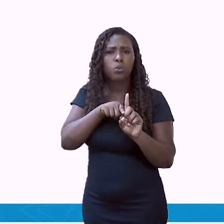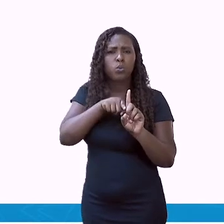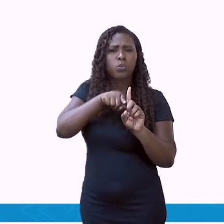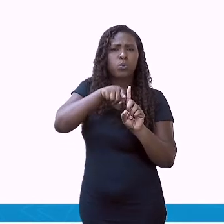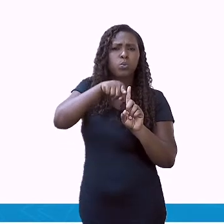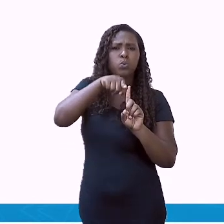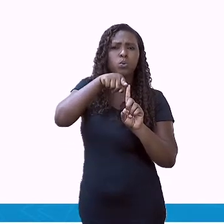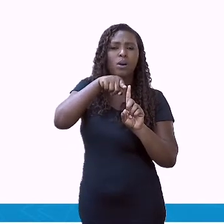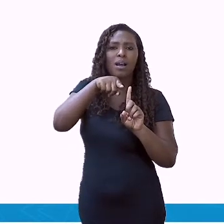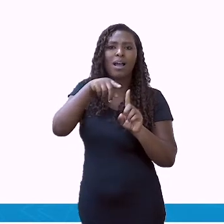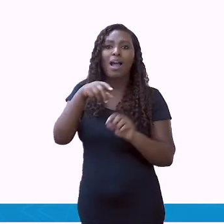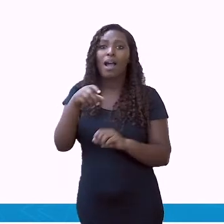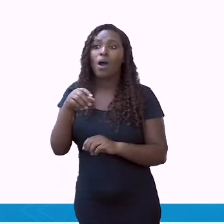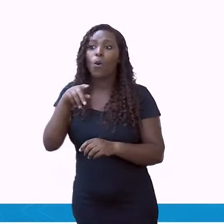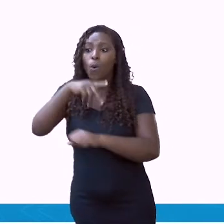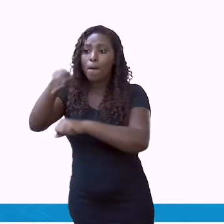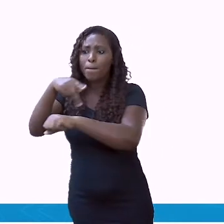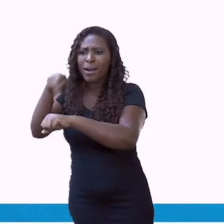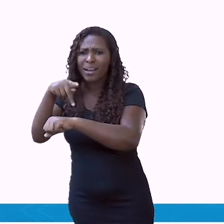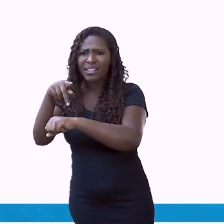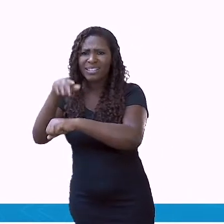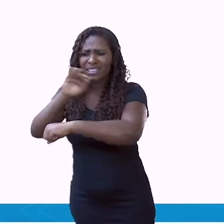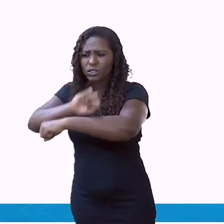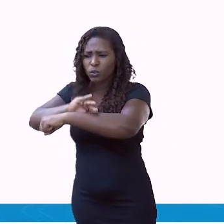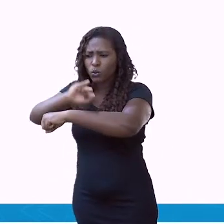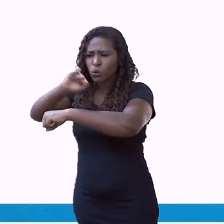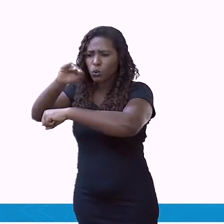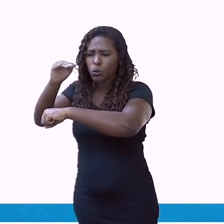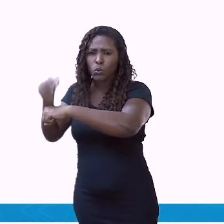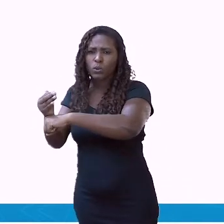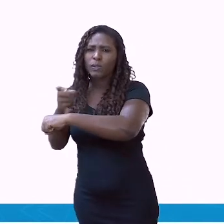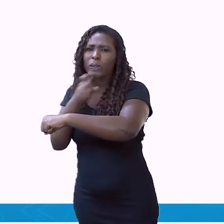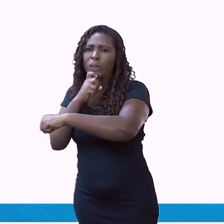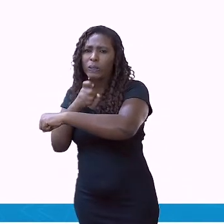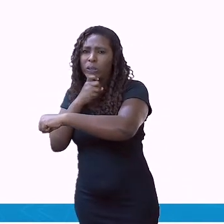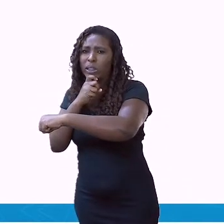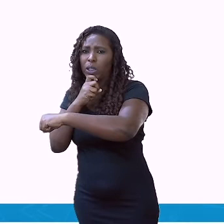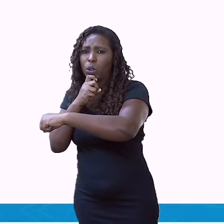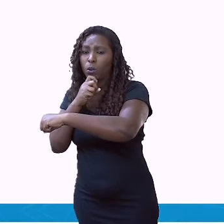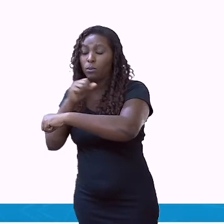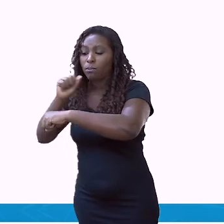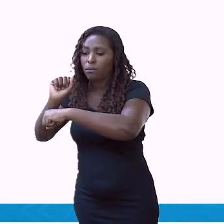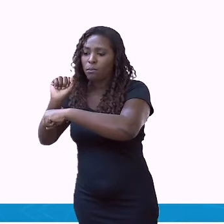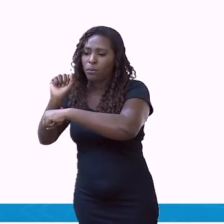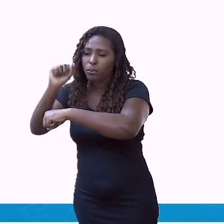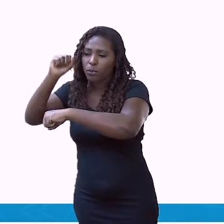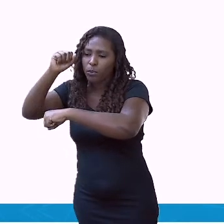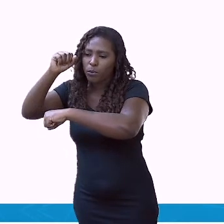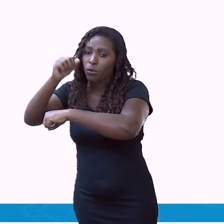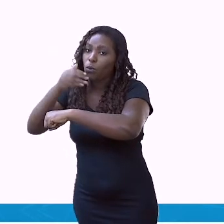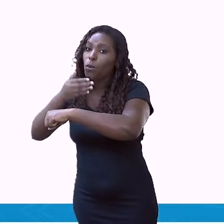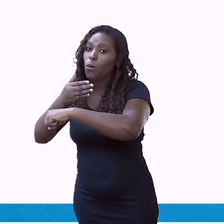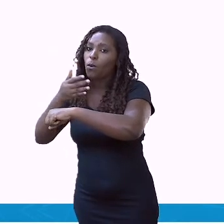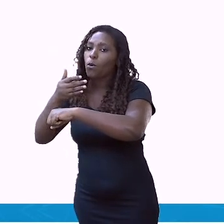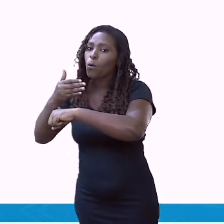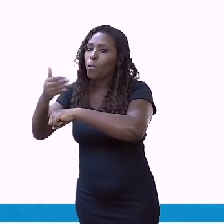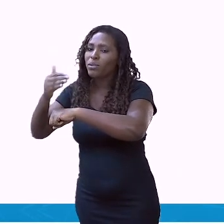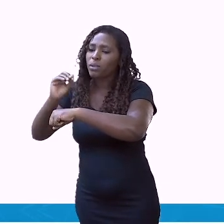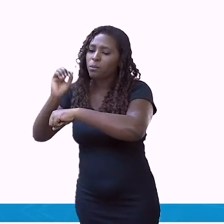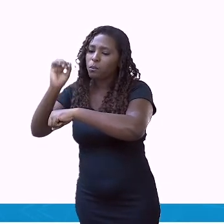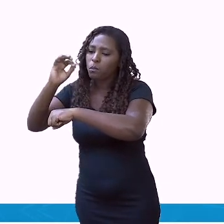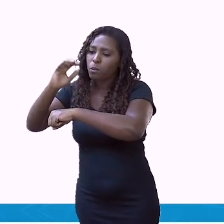sério. Então, a alteração da biodiversidade, tudo isso é